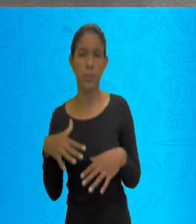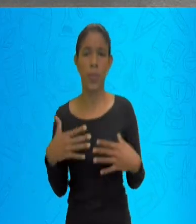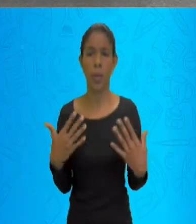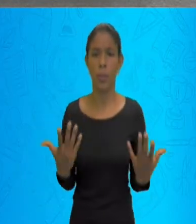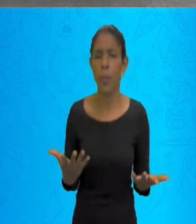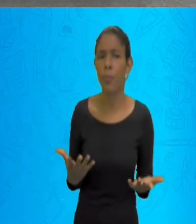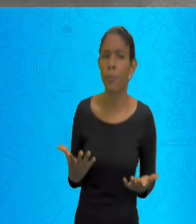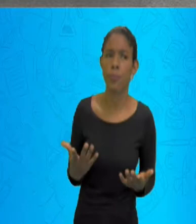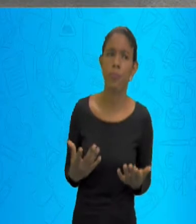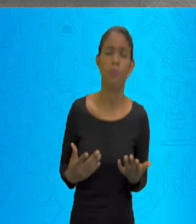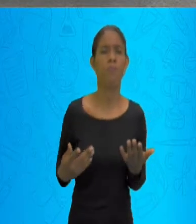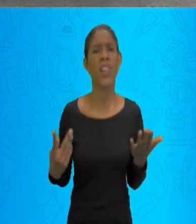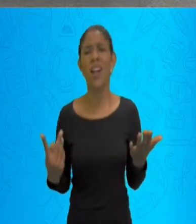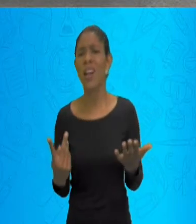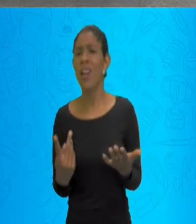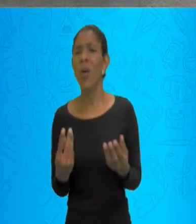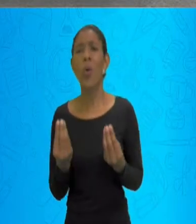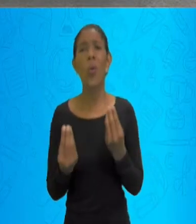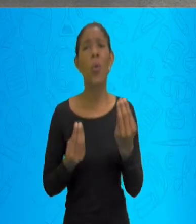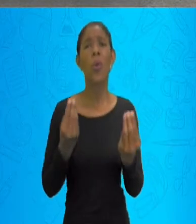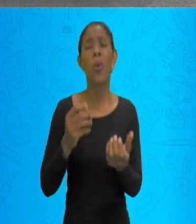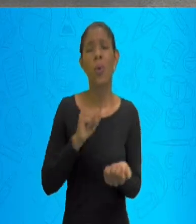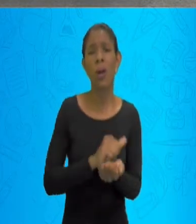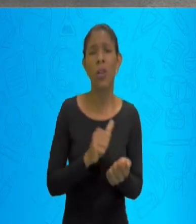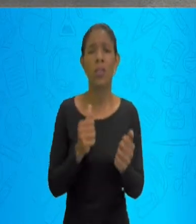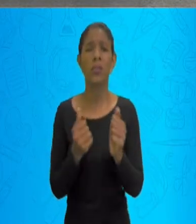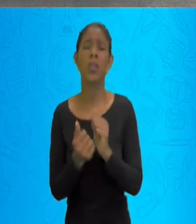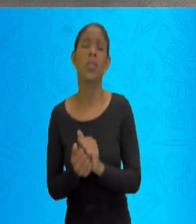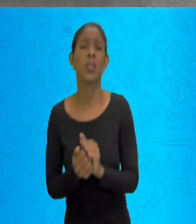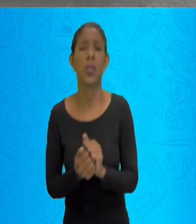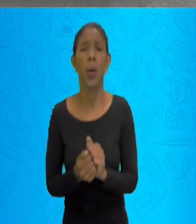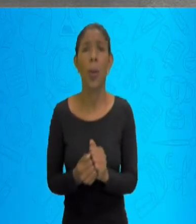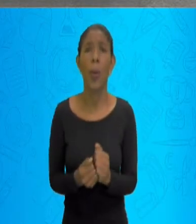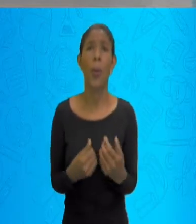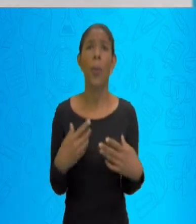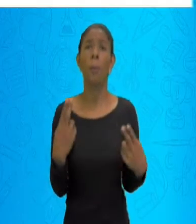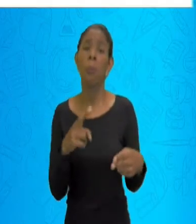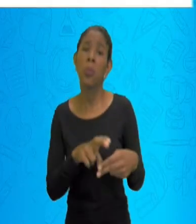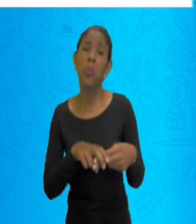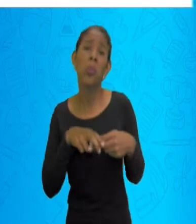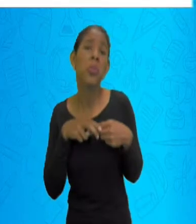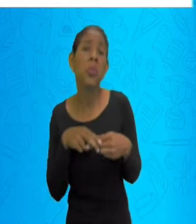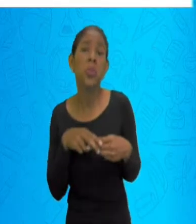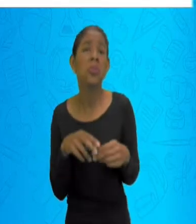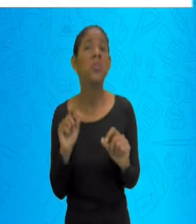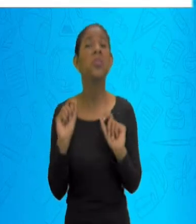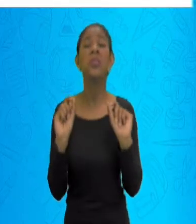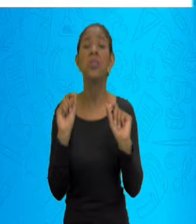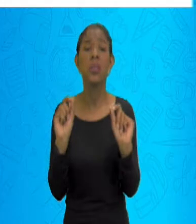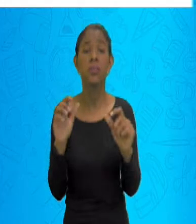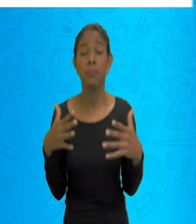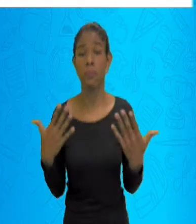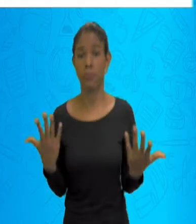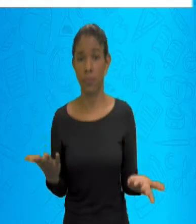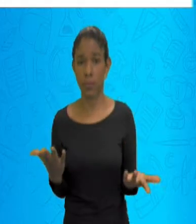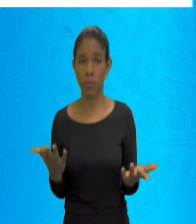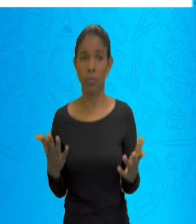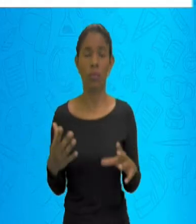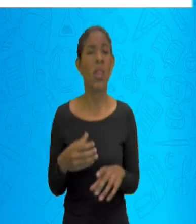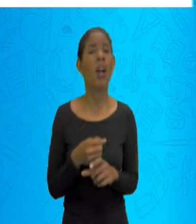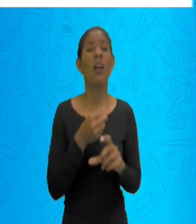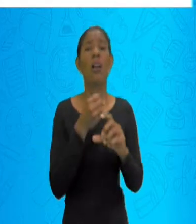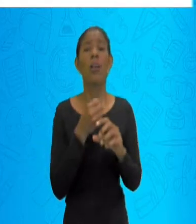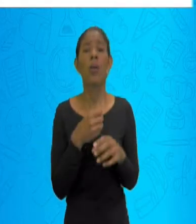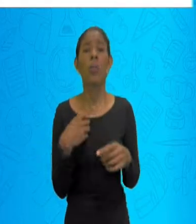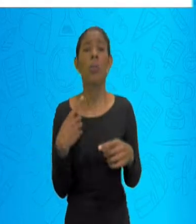fatores vivos e não vivos? Lá, olha, quando a gente fala em fatores